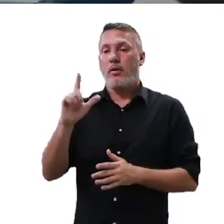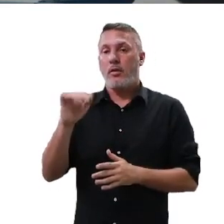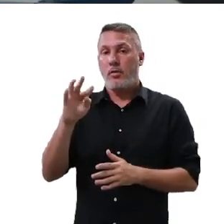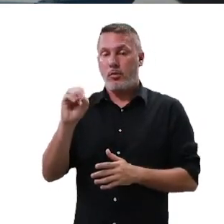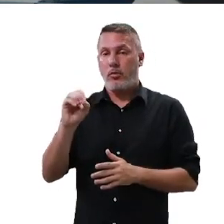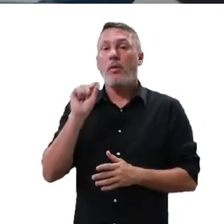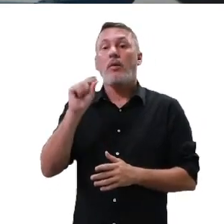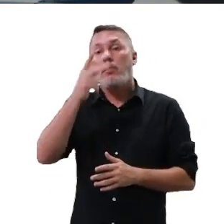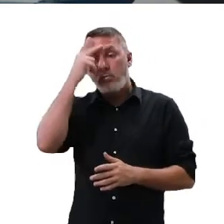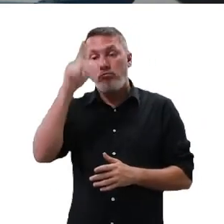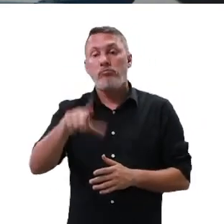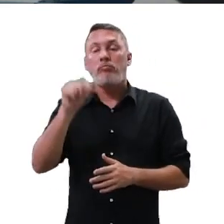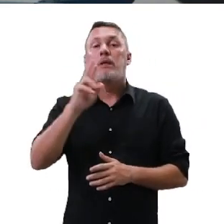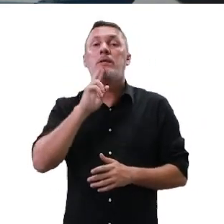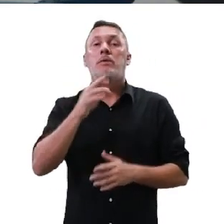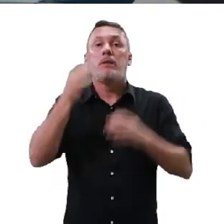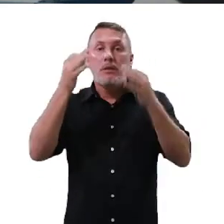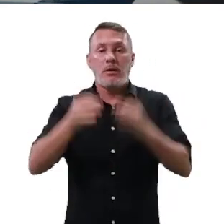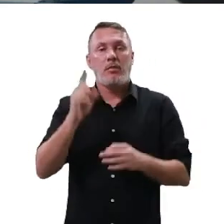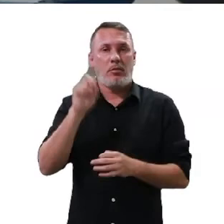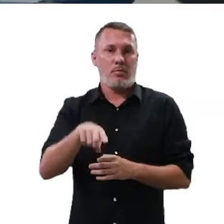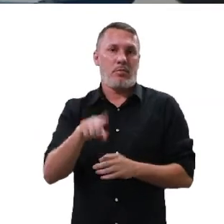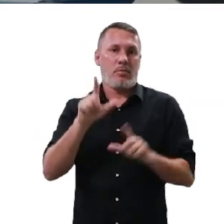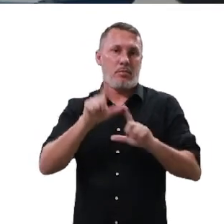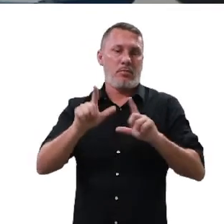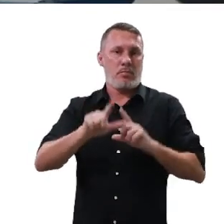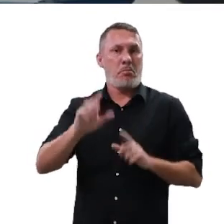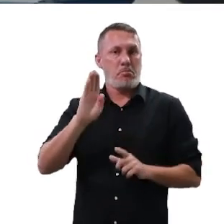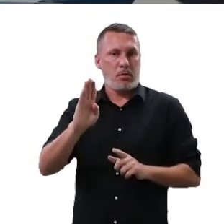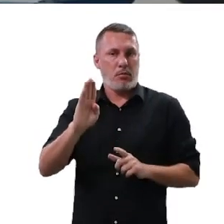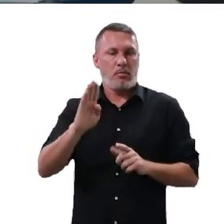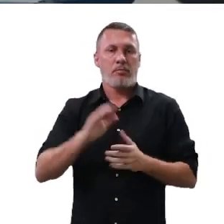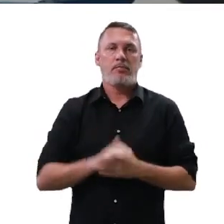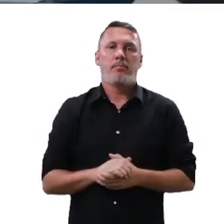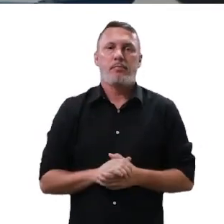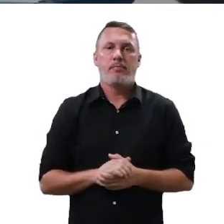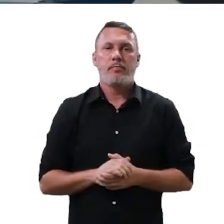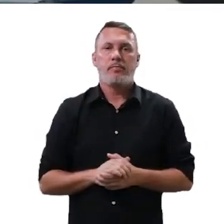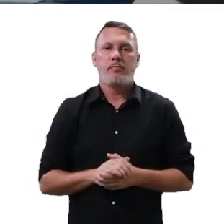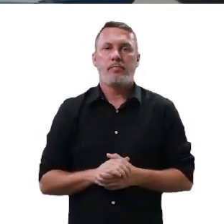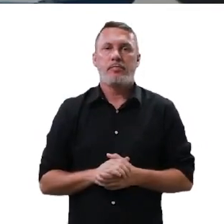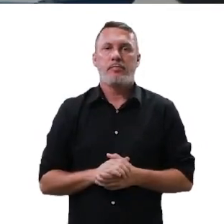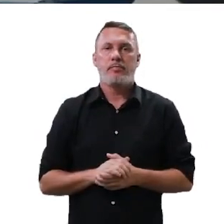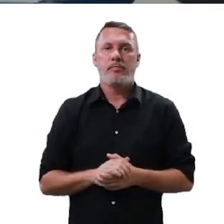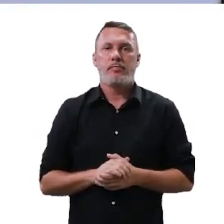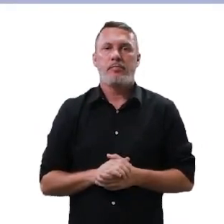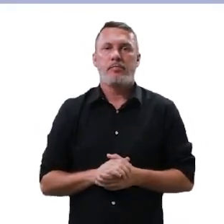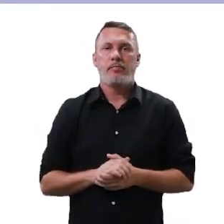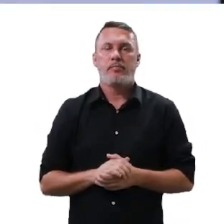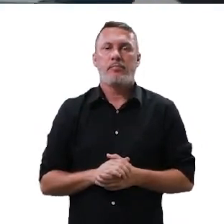foi o Heráclito. Então, para quem acertou aí, para quem marcou a alternativa B, correto.